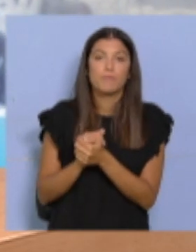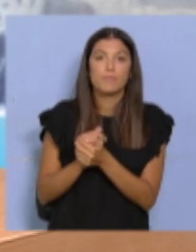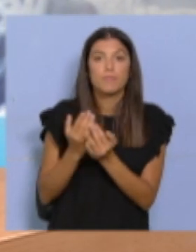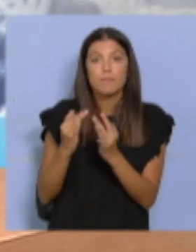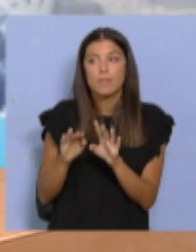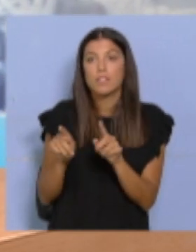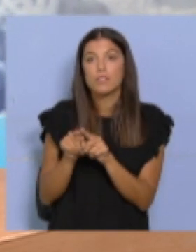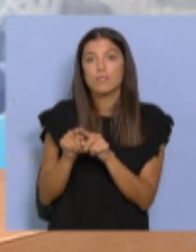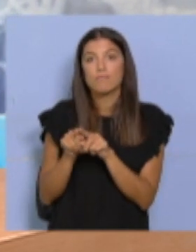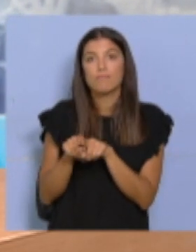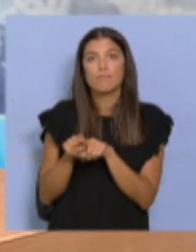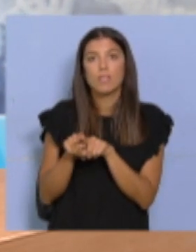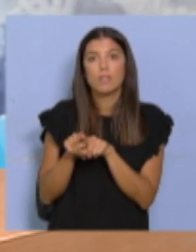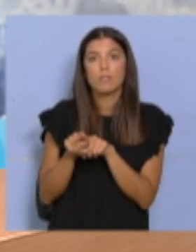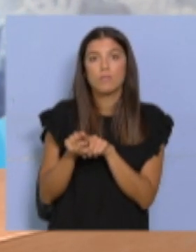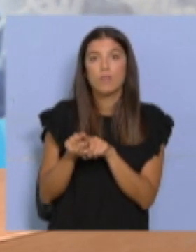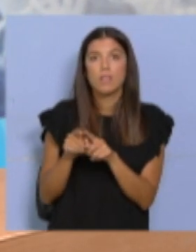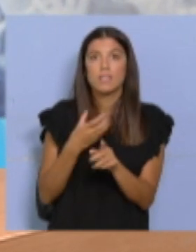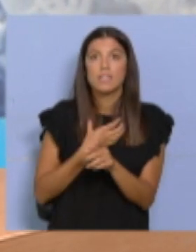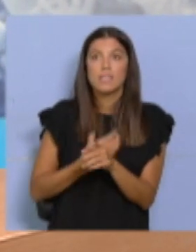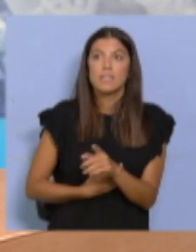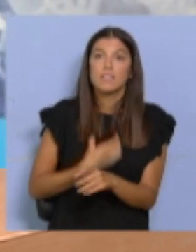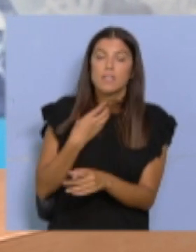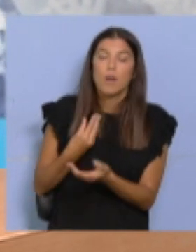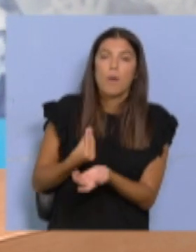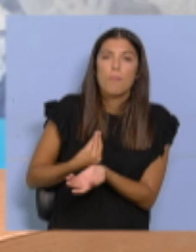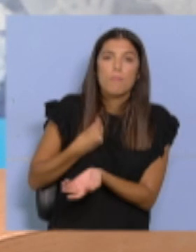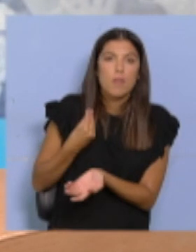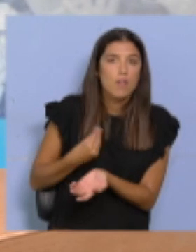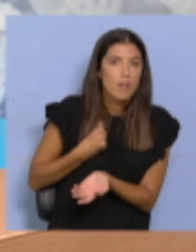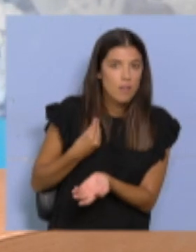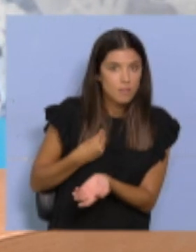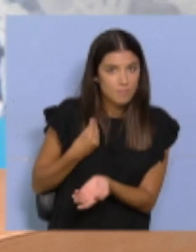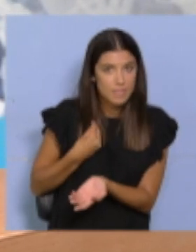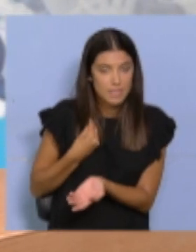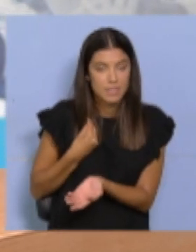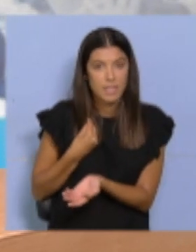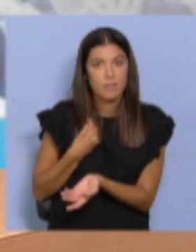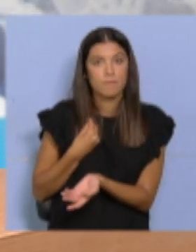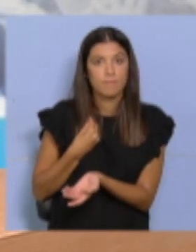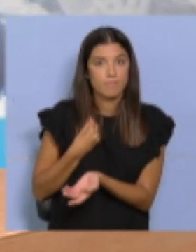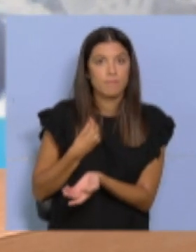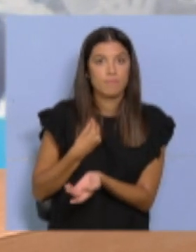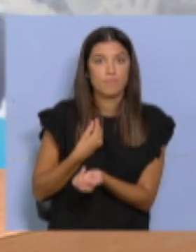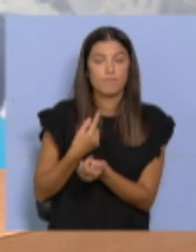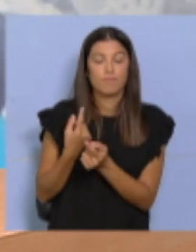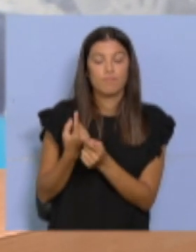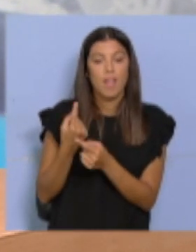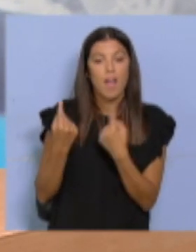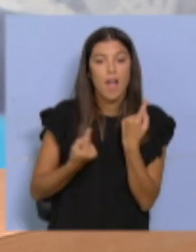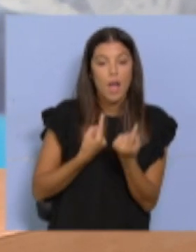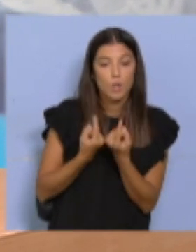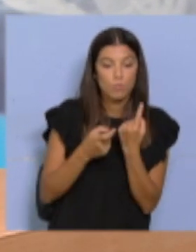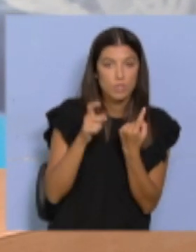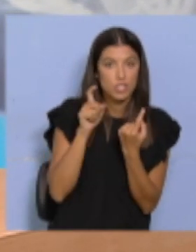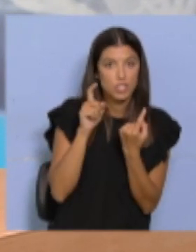exatamente manifesta assim um bocadinho esta preocupação por algumas decisões, alguma